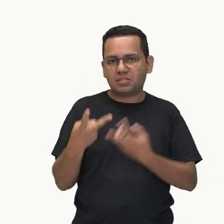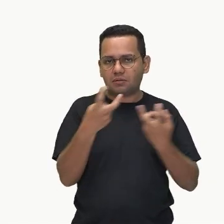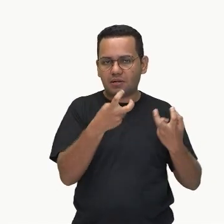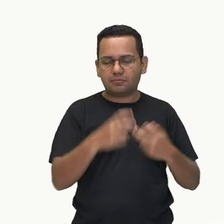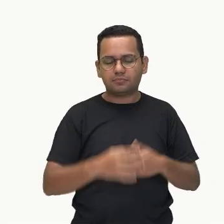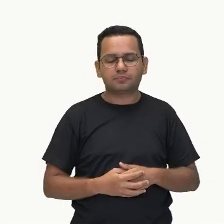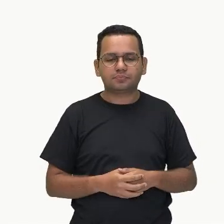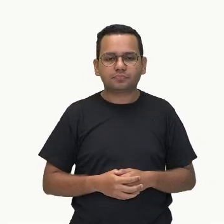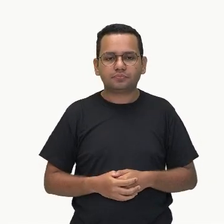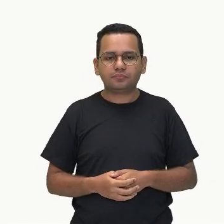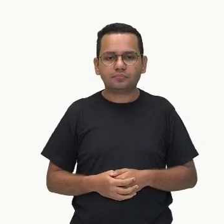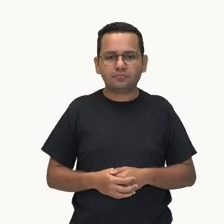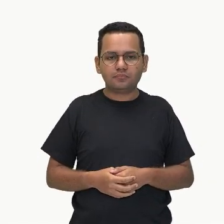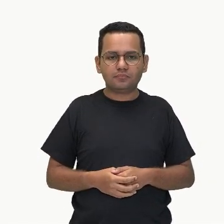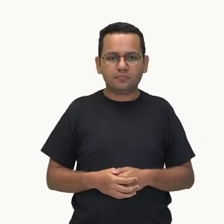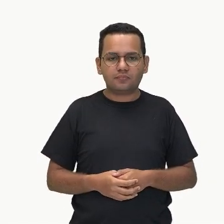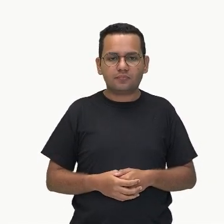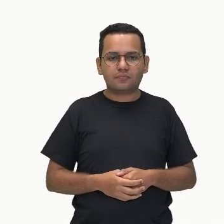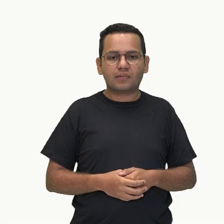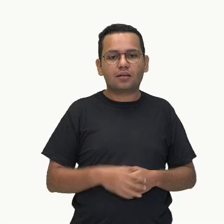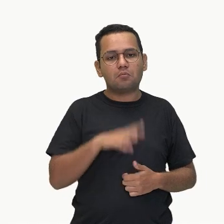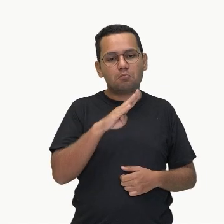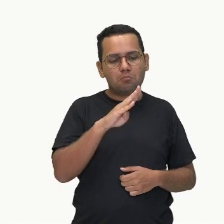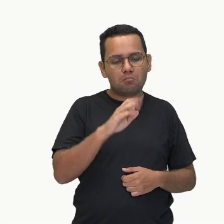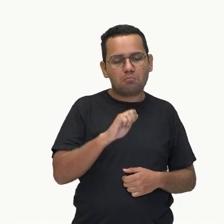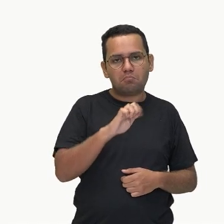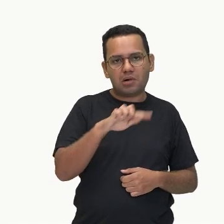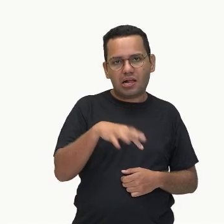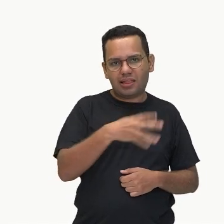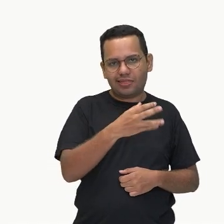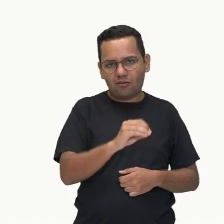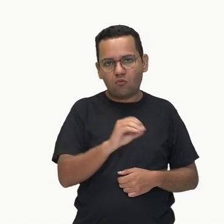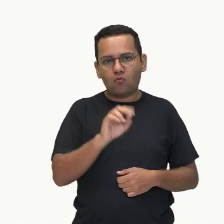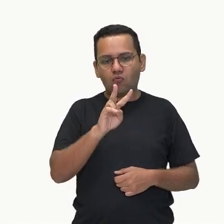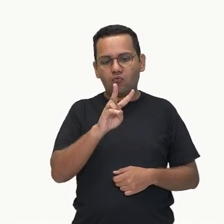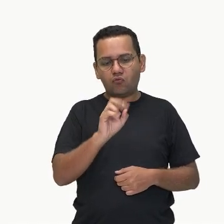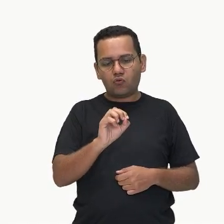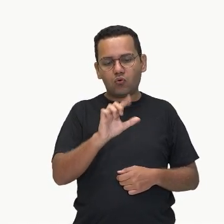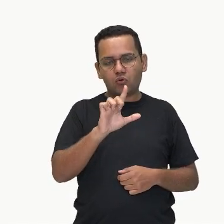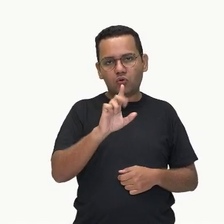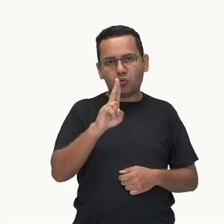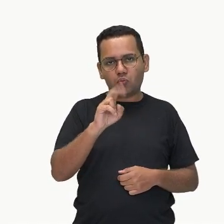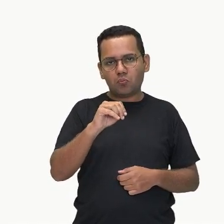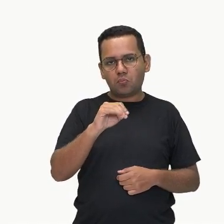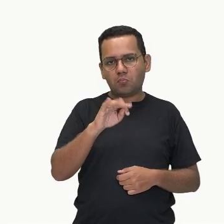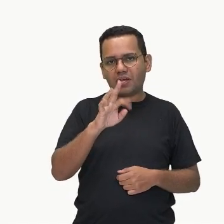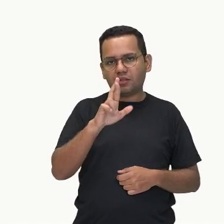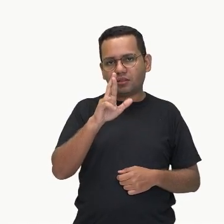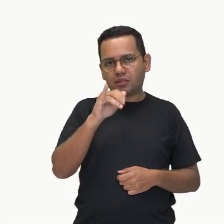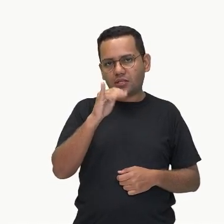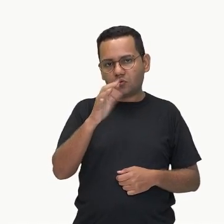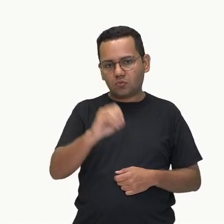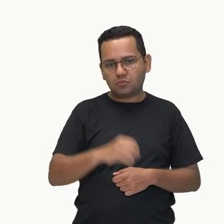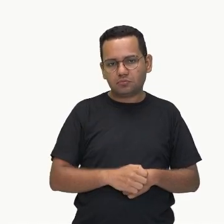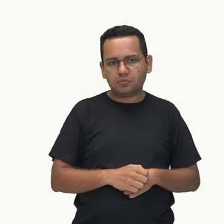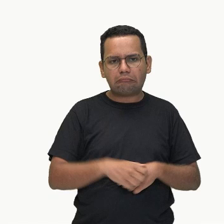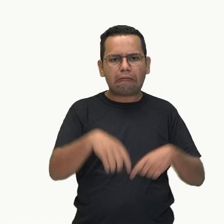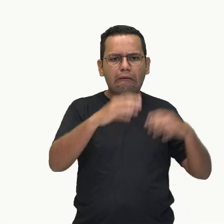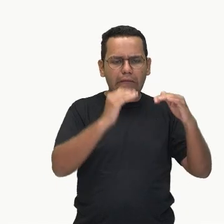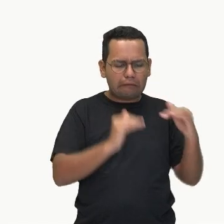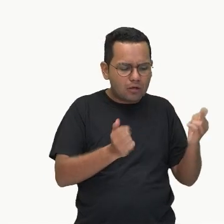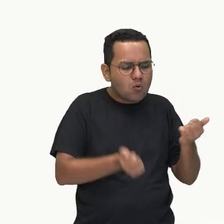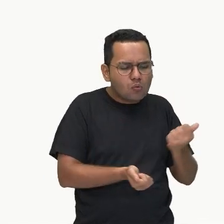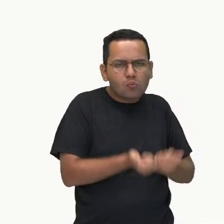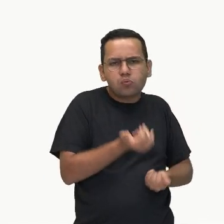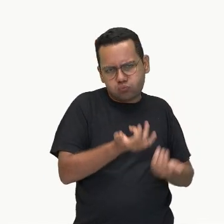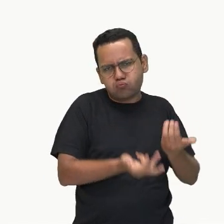temos aqui um balão de laboratório, chama-se balão volumétrico. Aqui embaixo está algum tipo de fogão, né, que vai